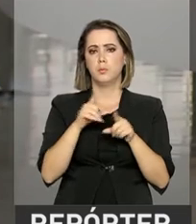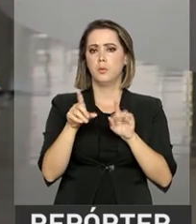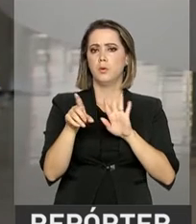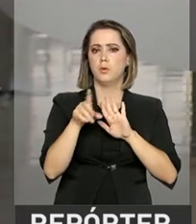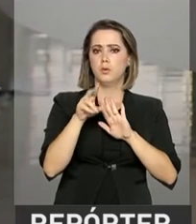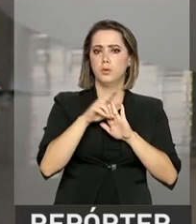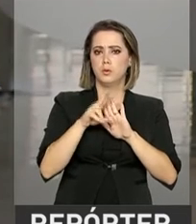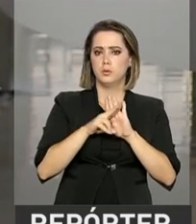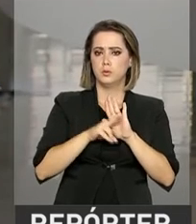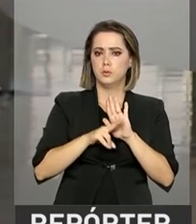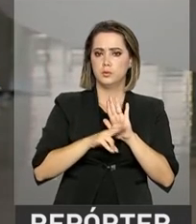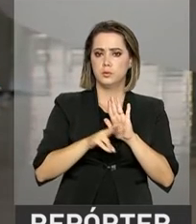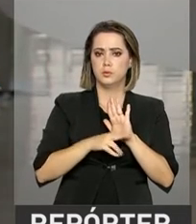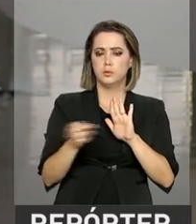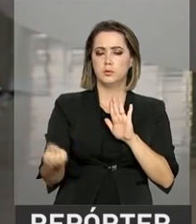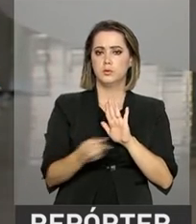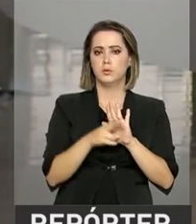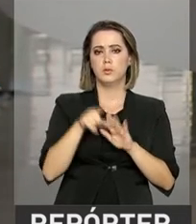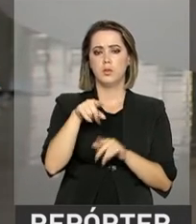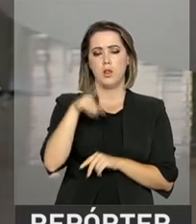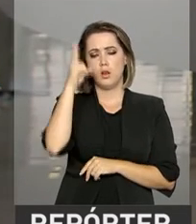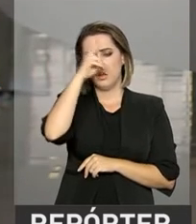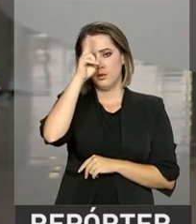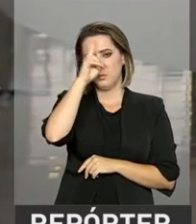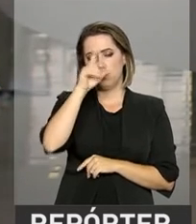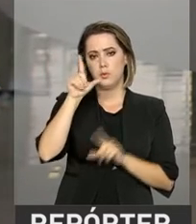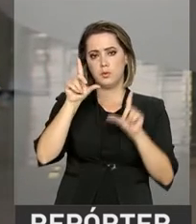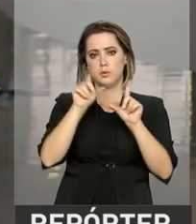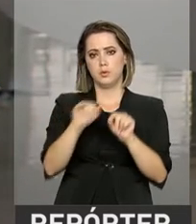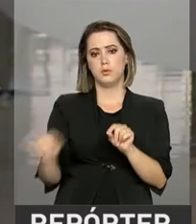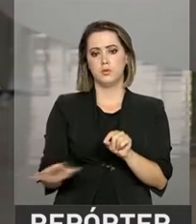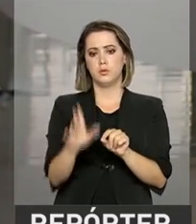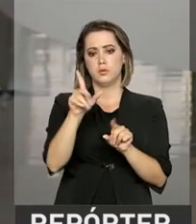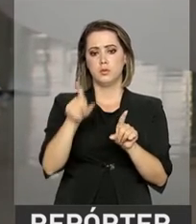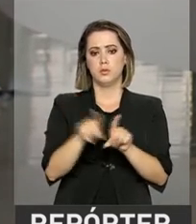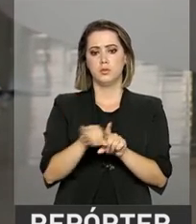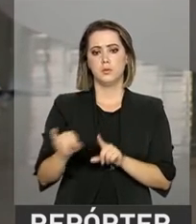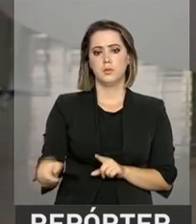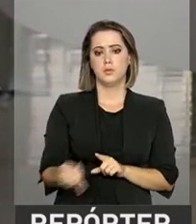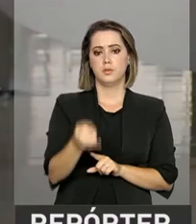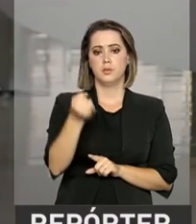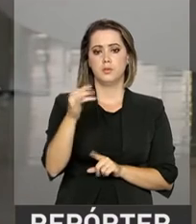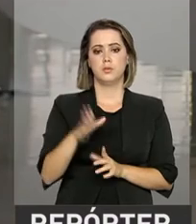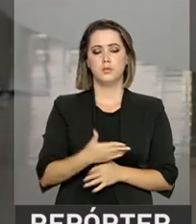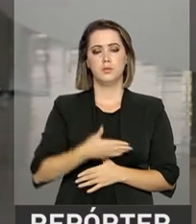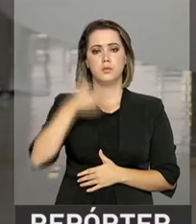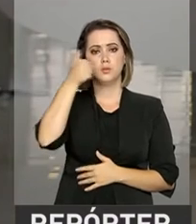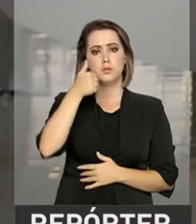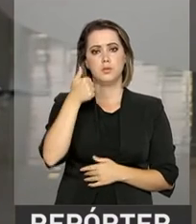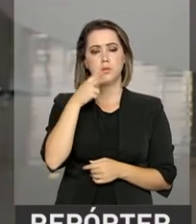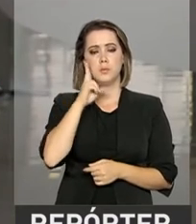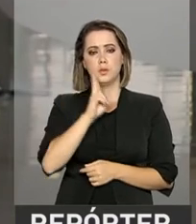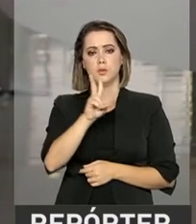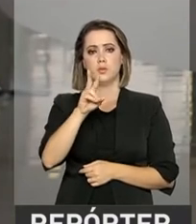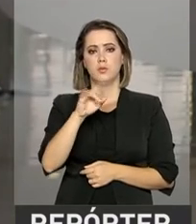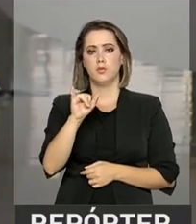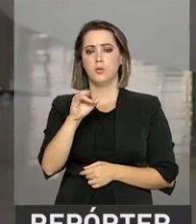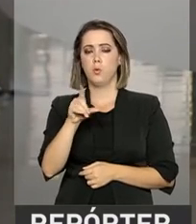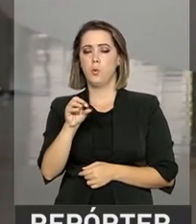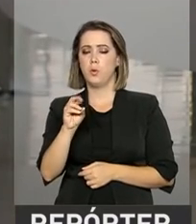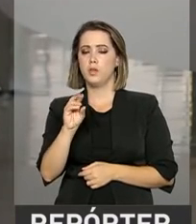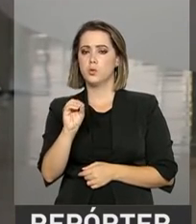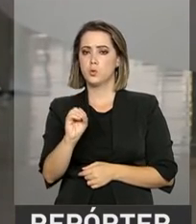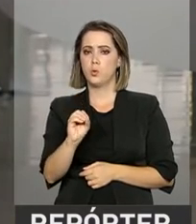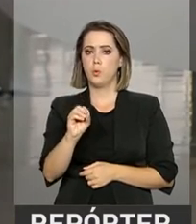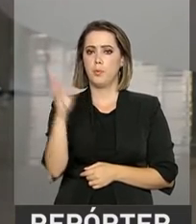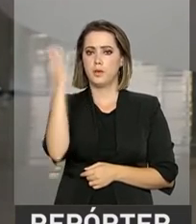de ajuste. Ele lembrou da queda da inflação e da taxa básica de juros, da melhora na avaliação do risco Brasil e da